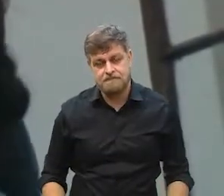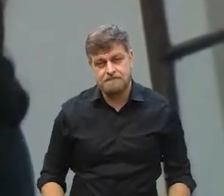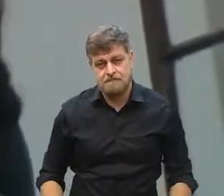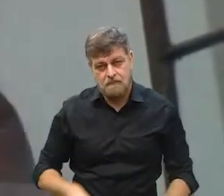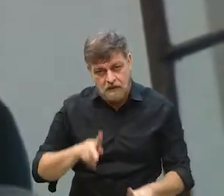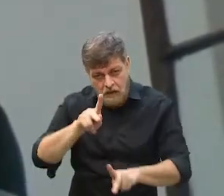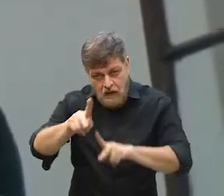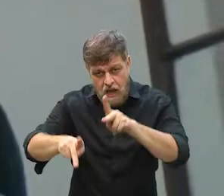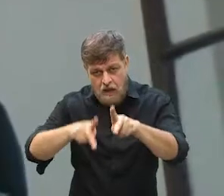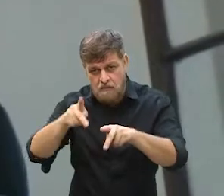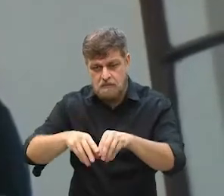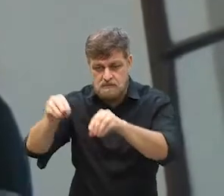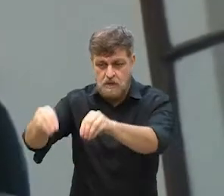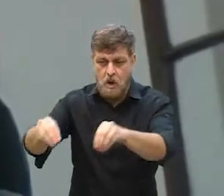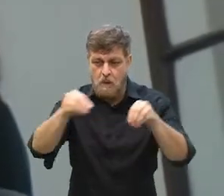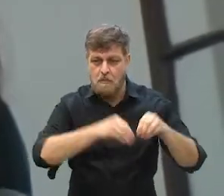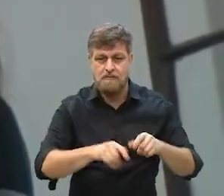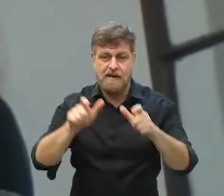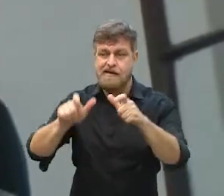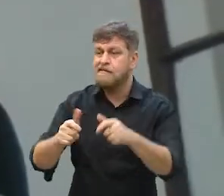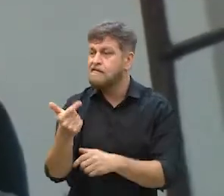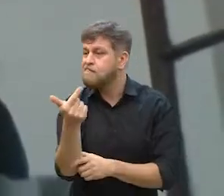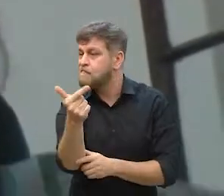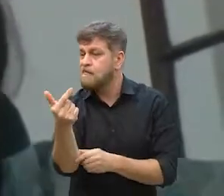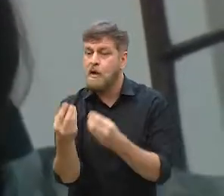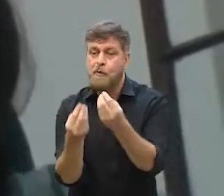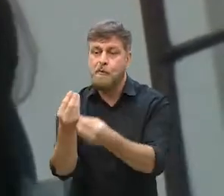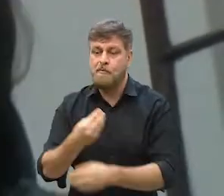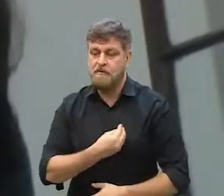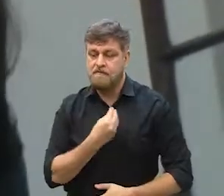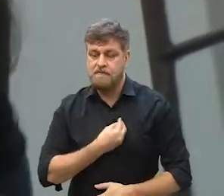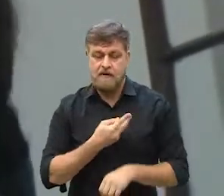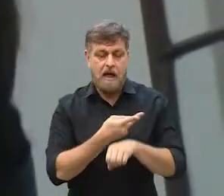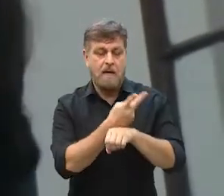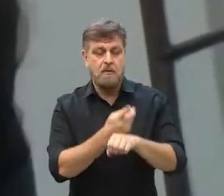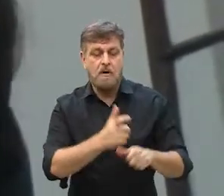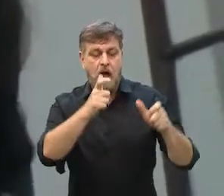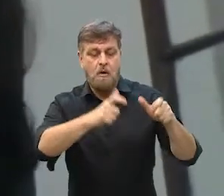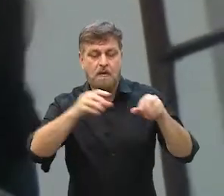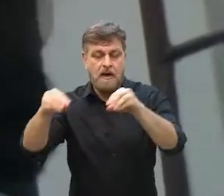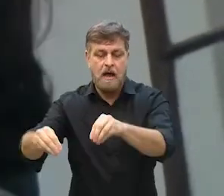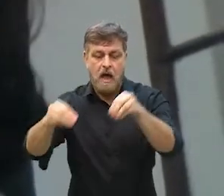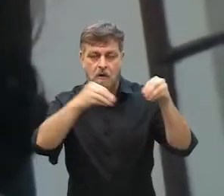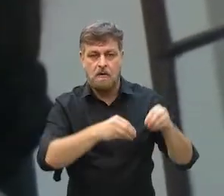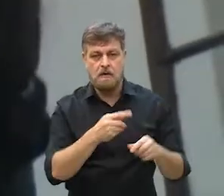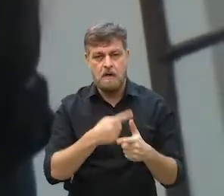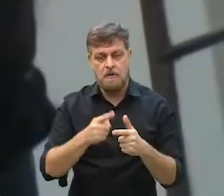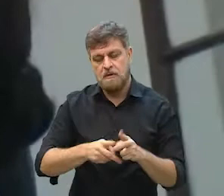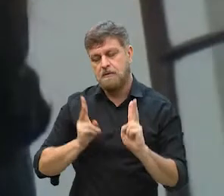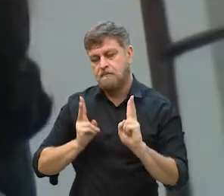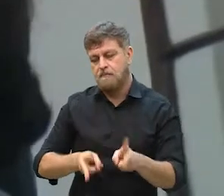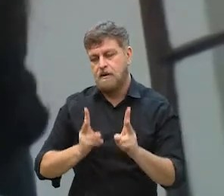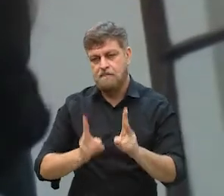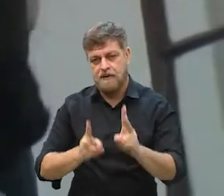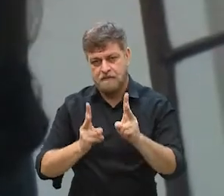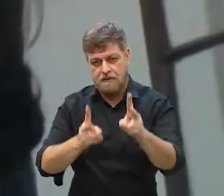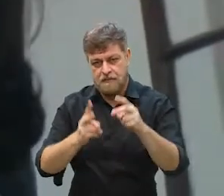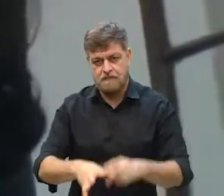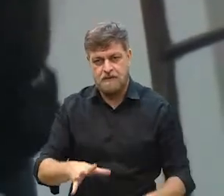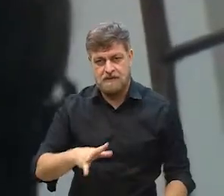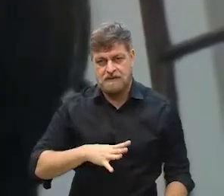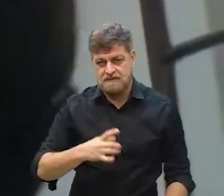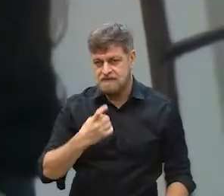a população sai daqui porque aqui não dá mais para eu ficar e vai um pouco mais à frente e o problema permanece, a